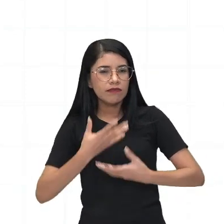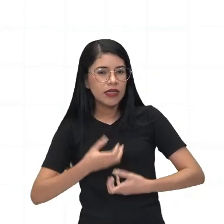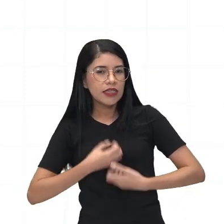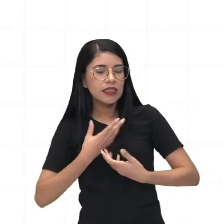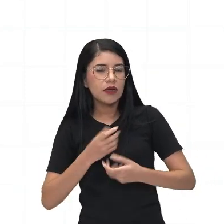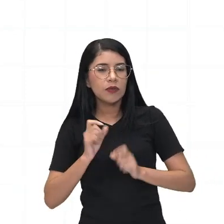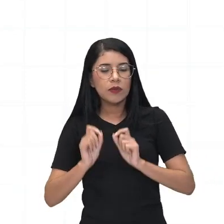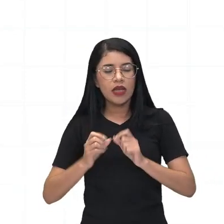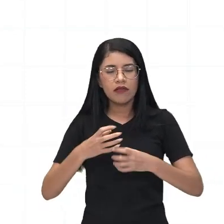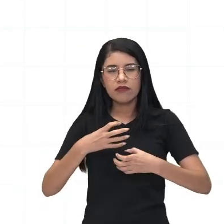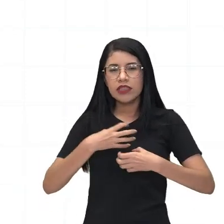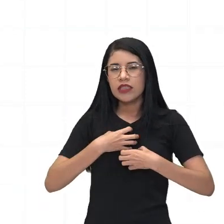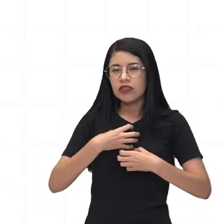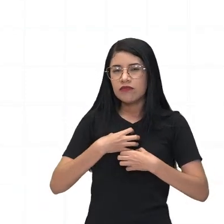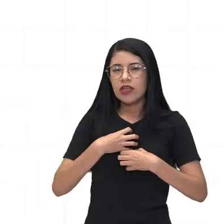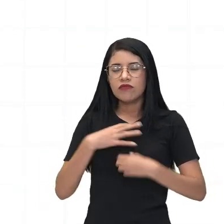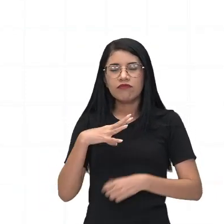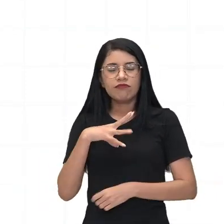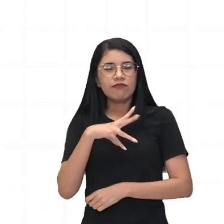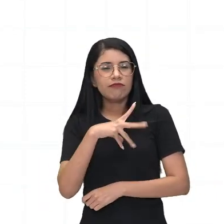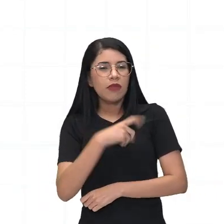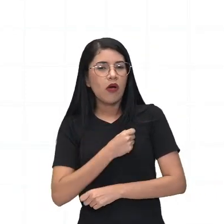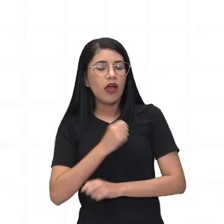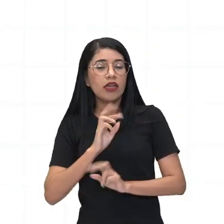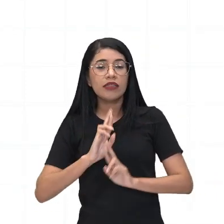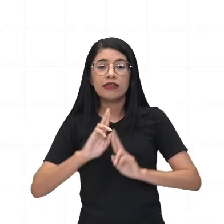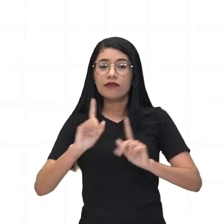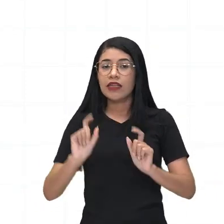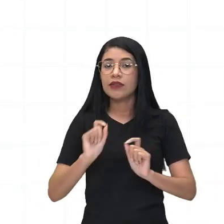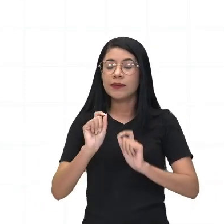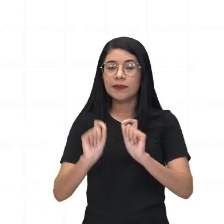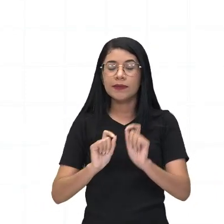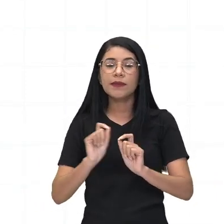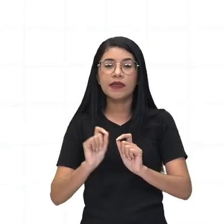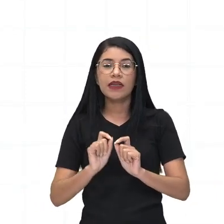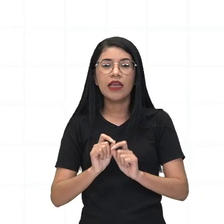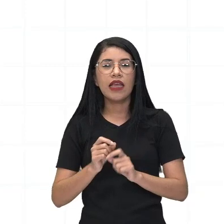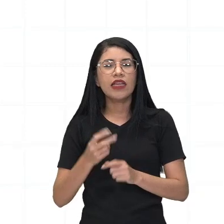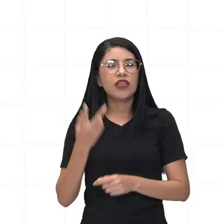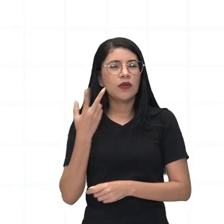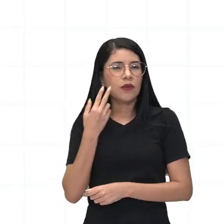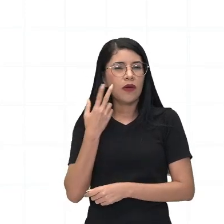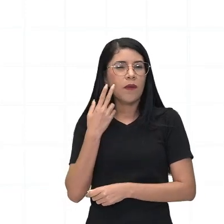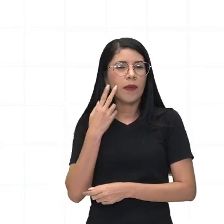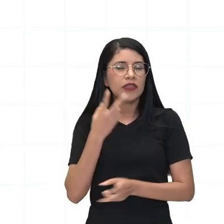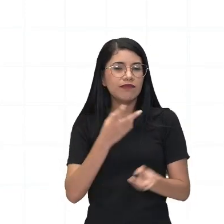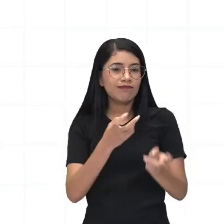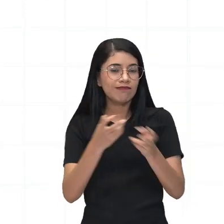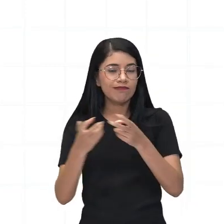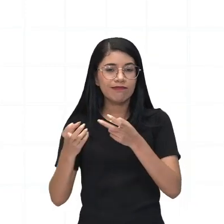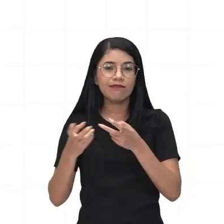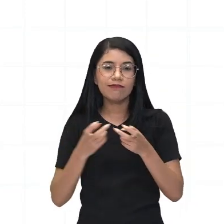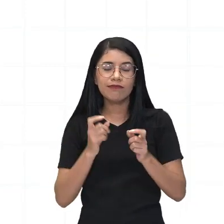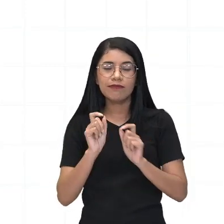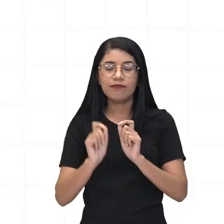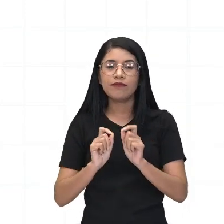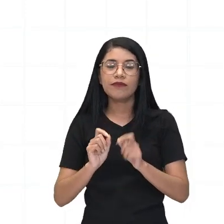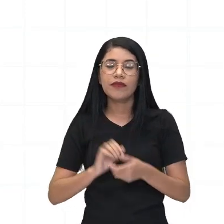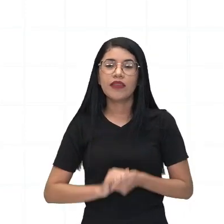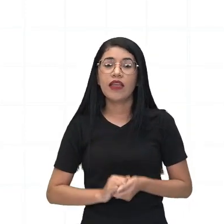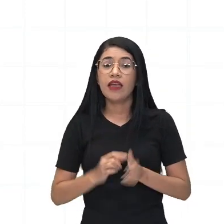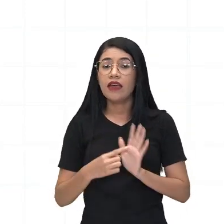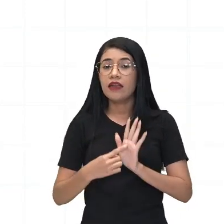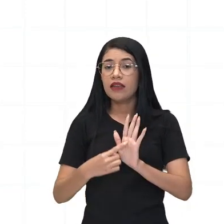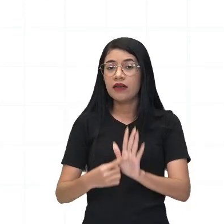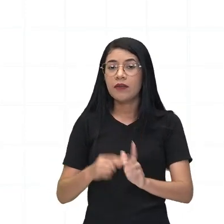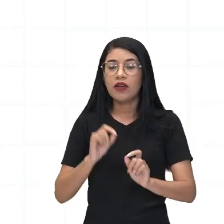um sentimento amoroso diferente do que aquilo que normalmente se costuma observar, Ele expressa,